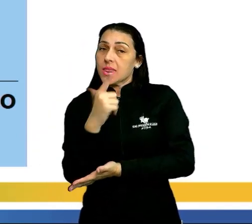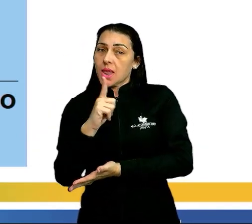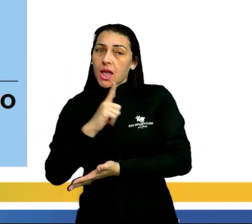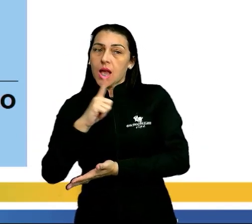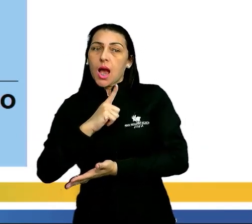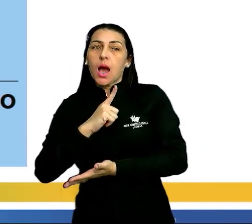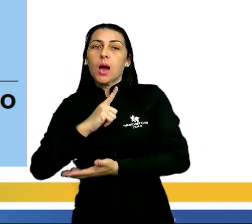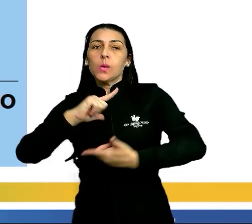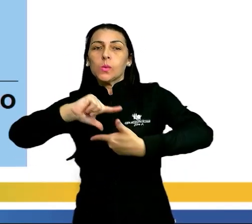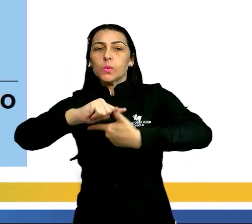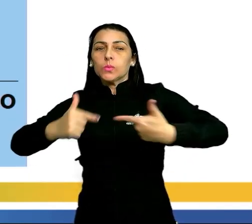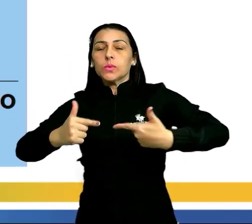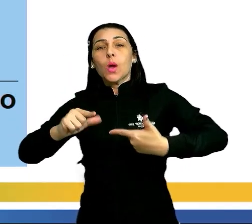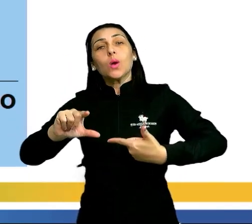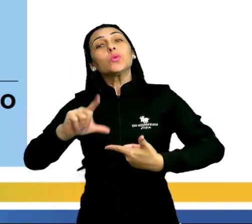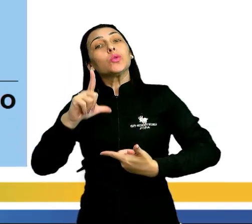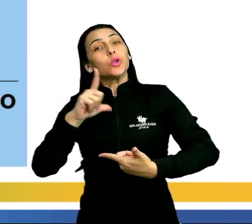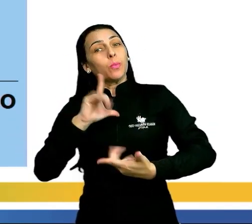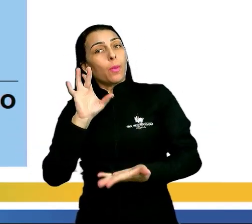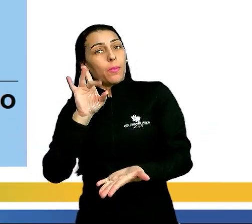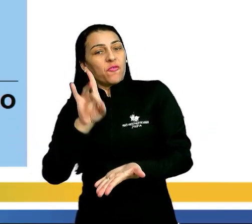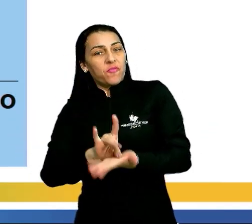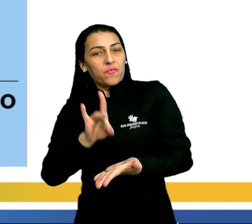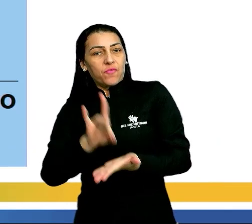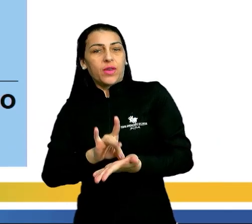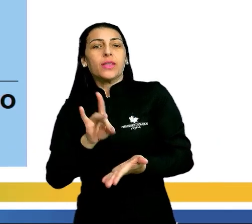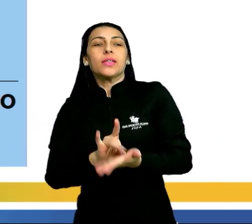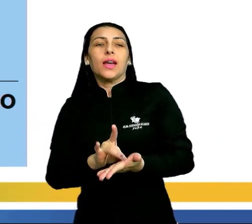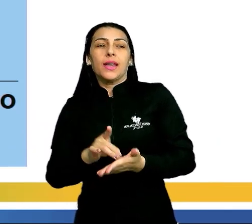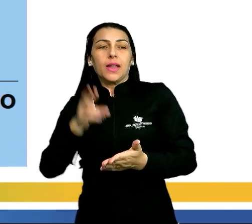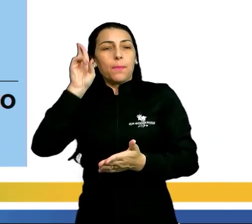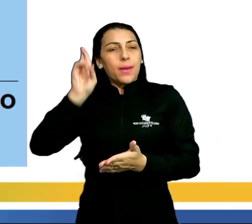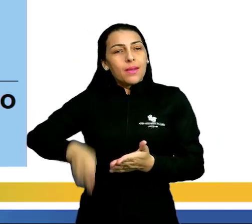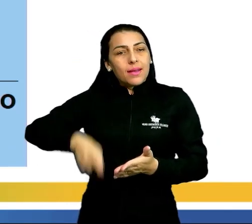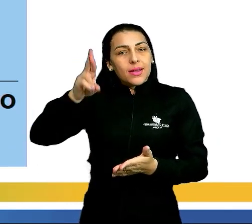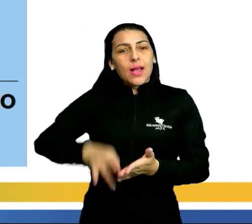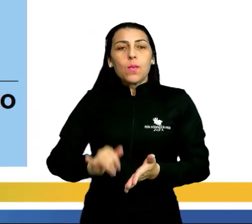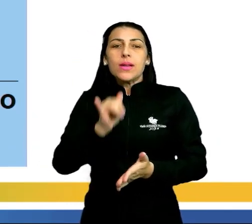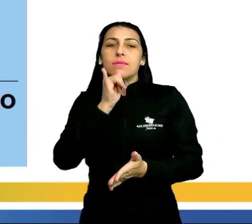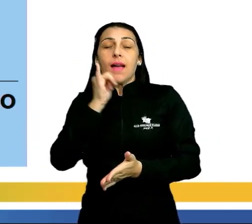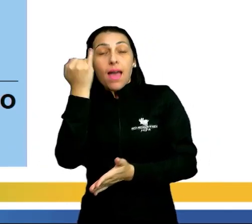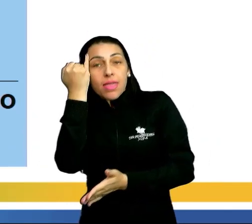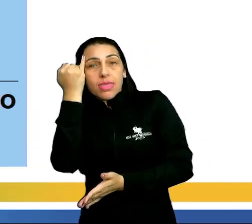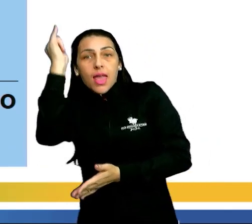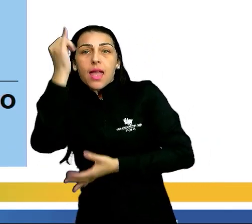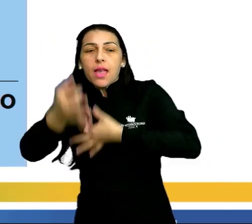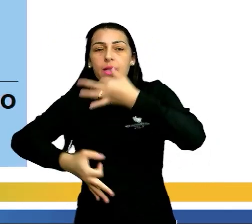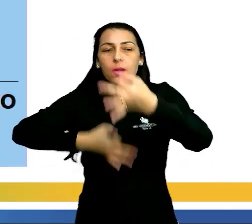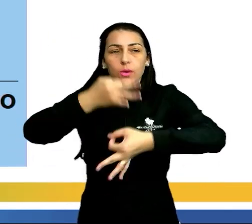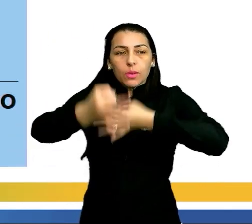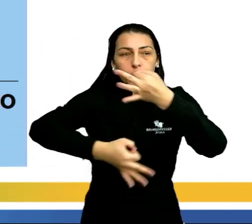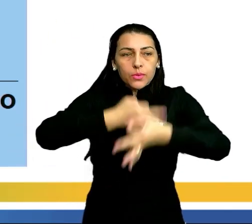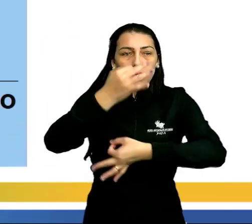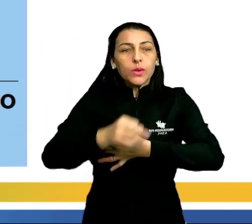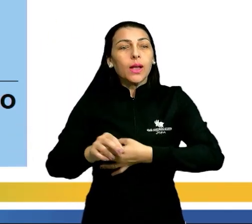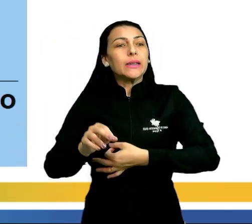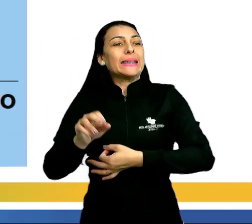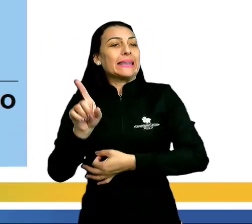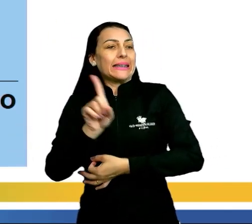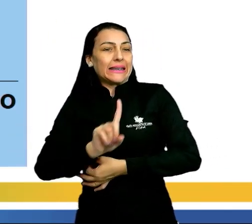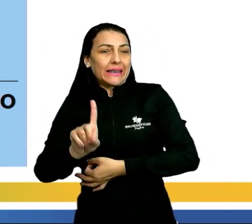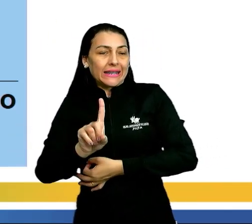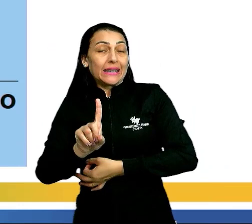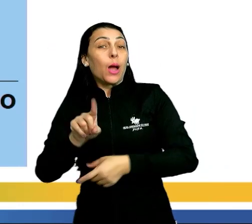que tenhamos outro padrão de verdade e de razão que o exemplo e a ideia das